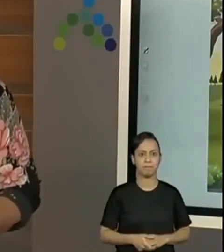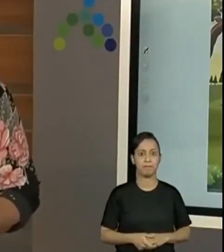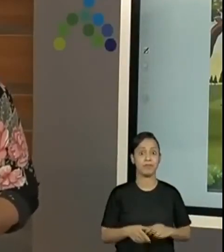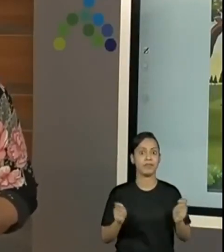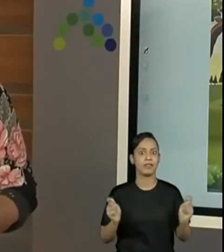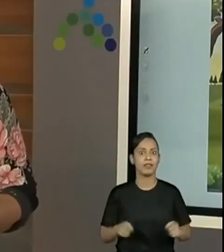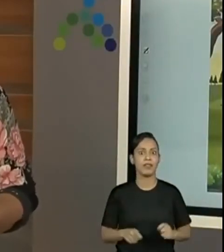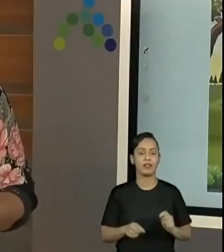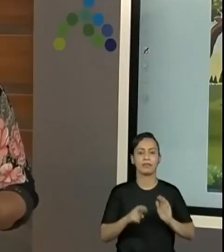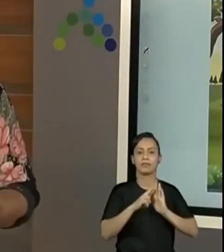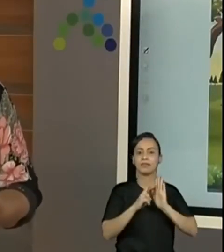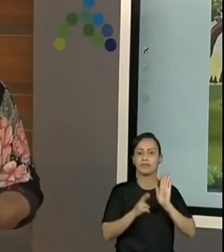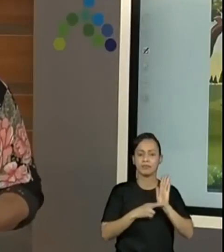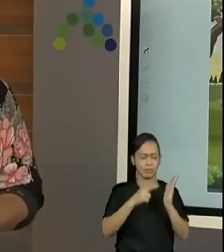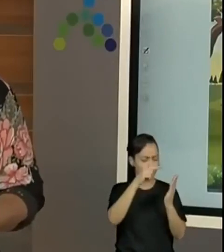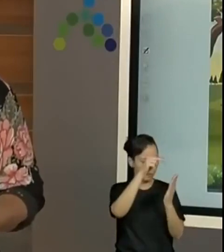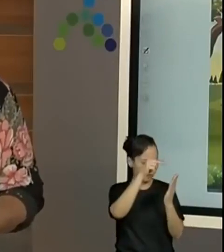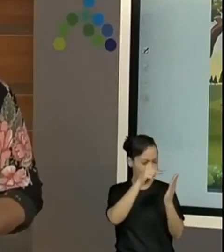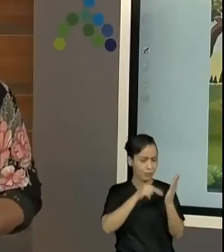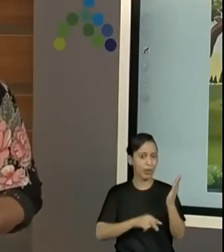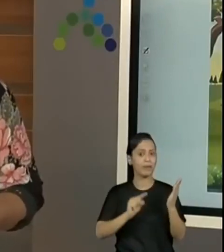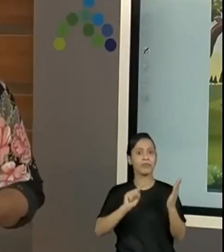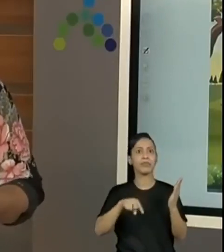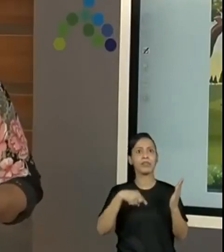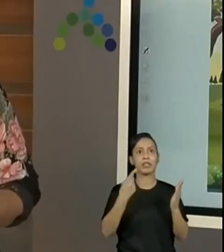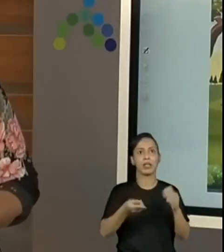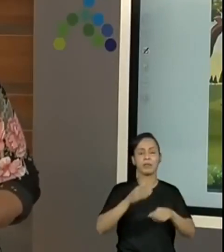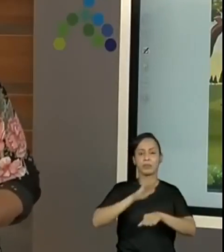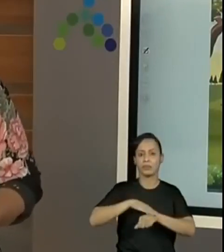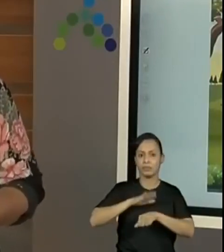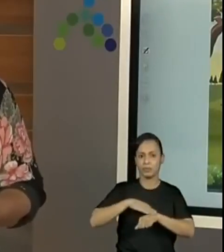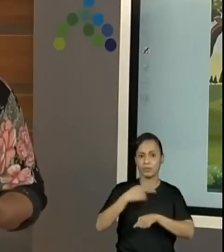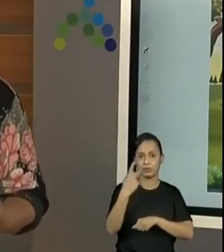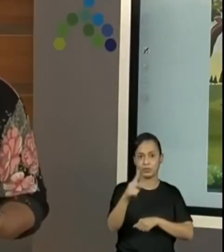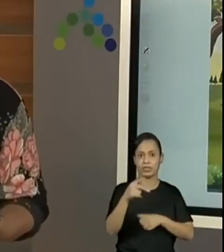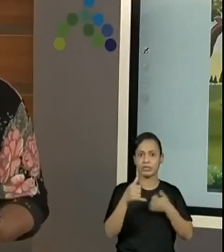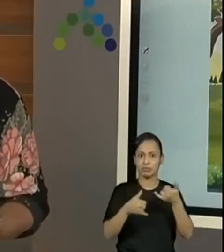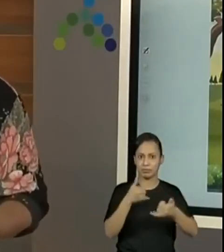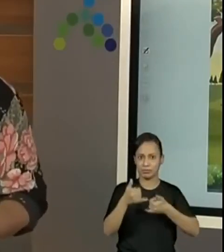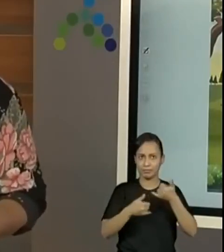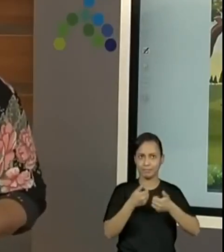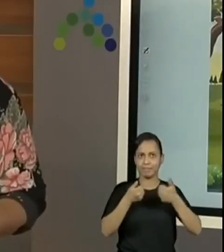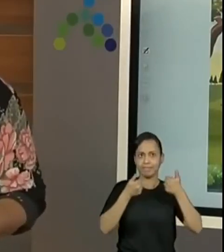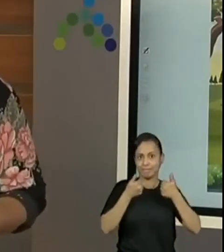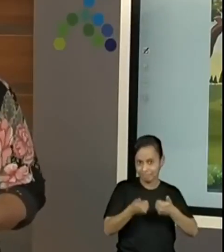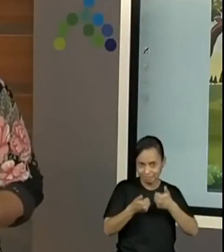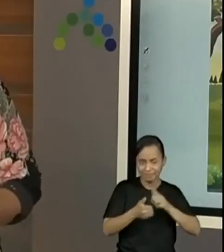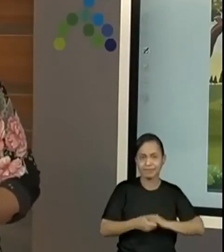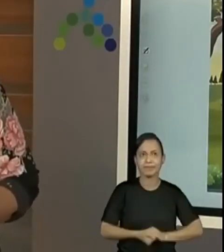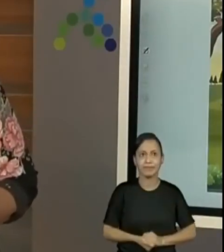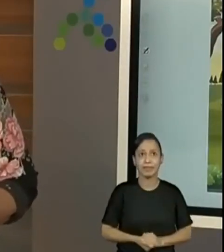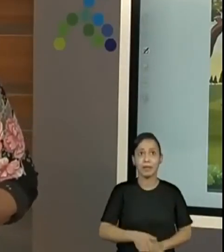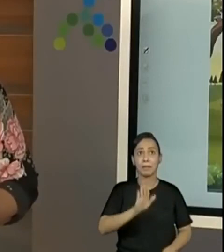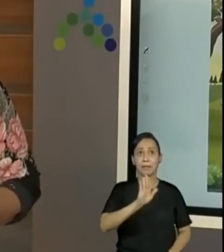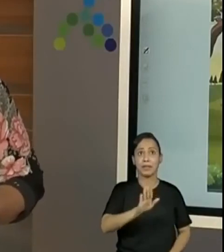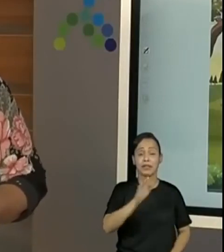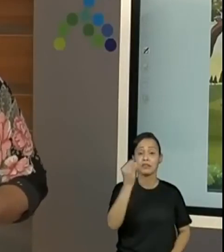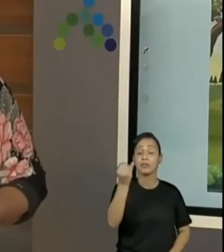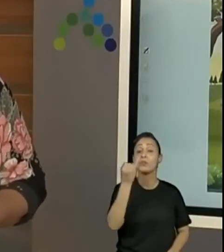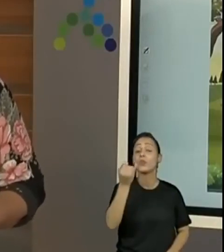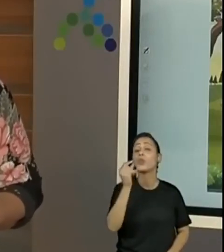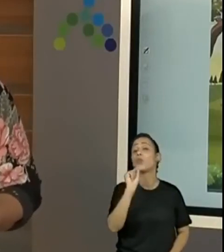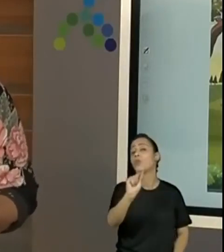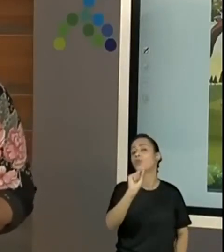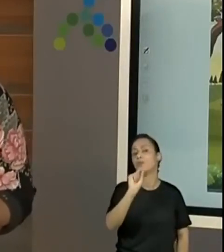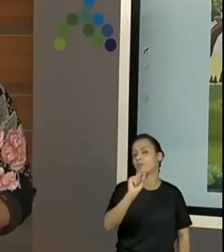da professora. E depois a gente vai fazer algumas questões para você localizar essas informações. Lembrando que...